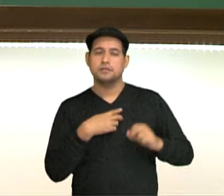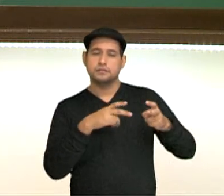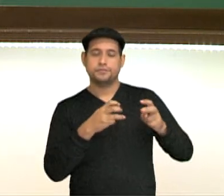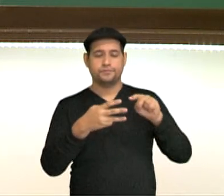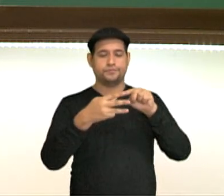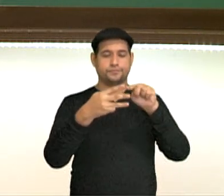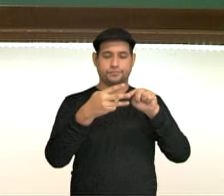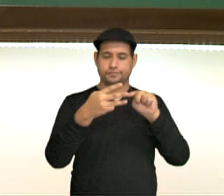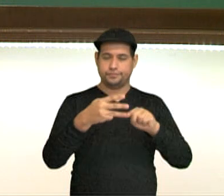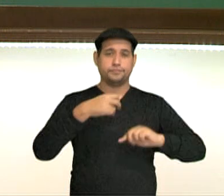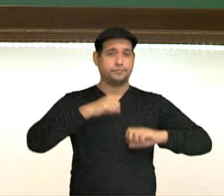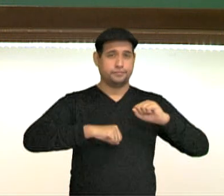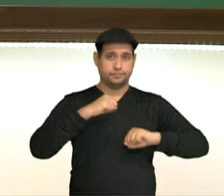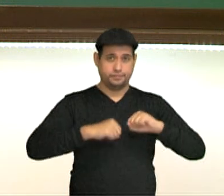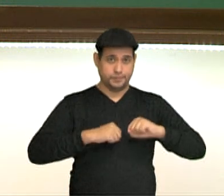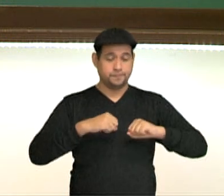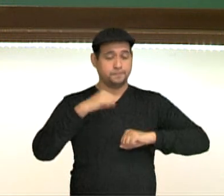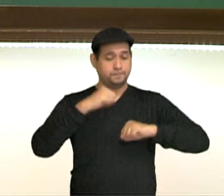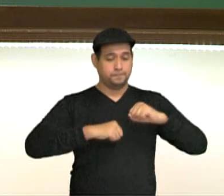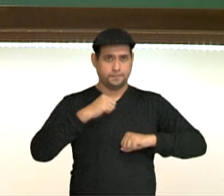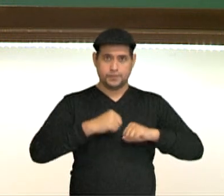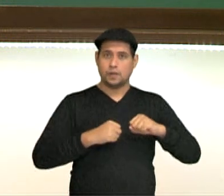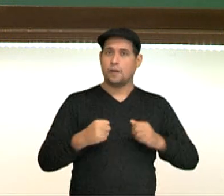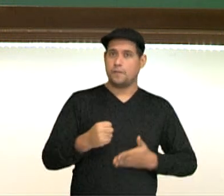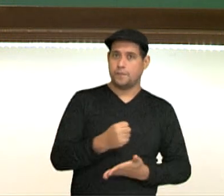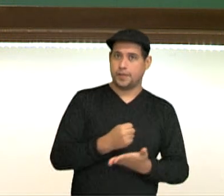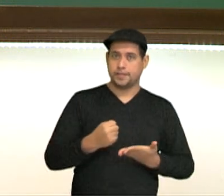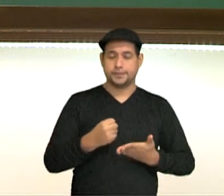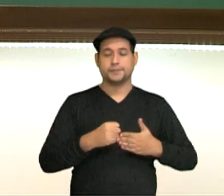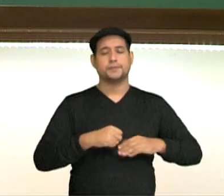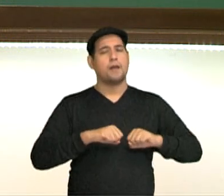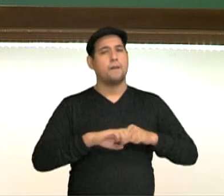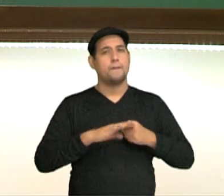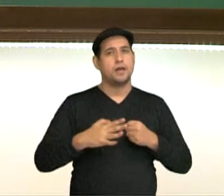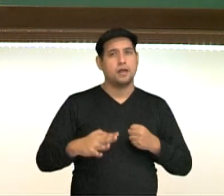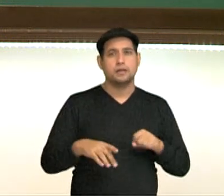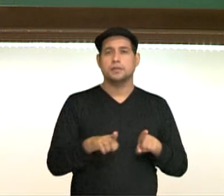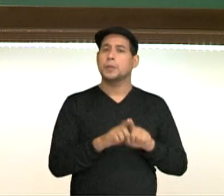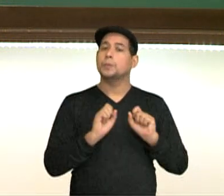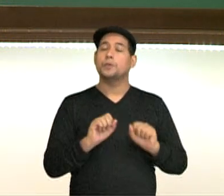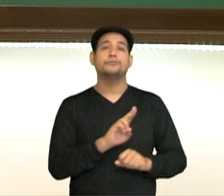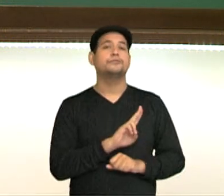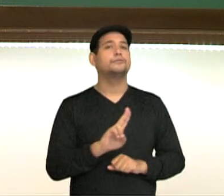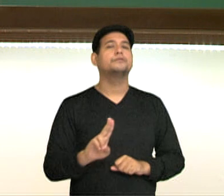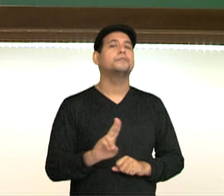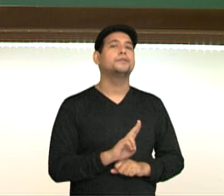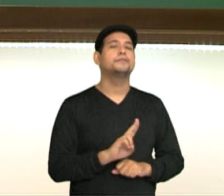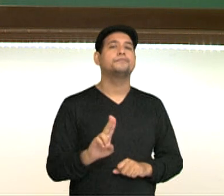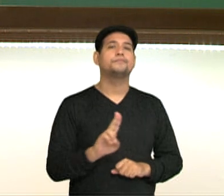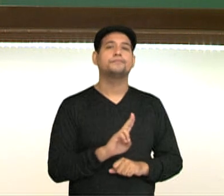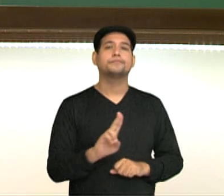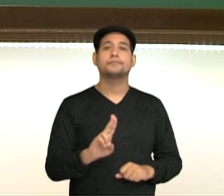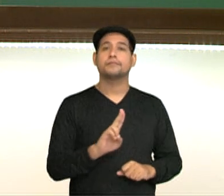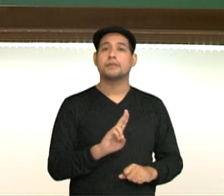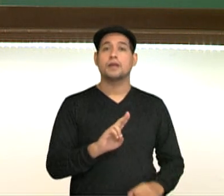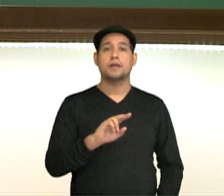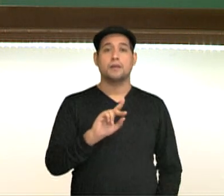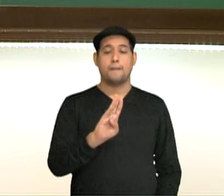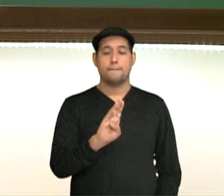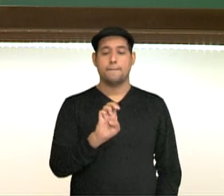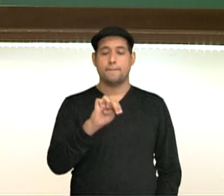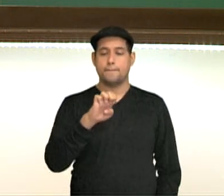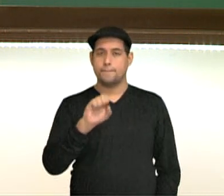3 tipos de indústria. As indústrias de base, as intermediárias, que também podem ser chamadas de indústrias de bens